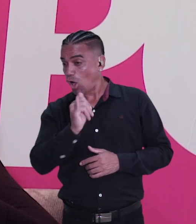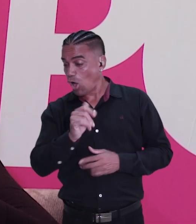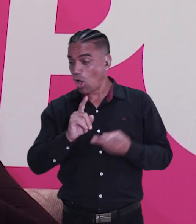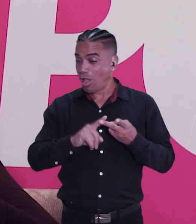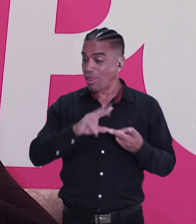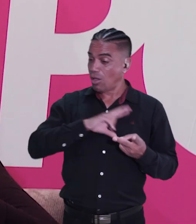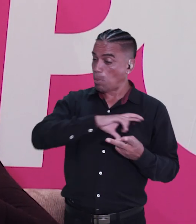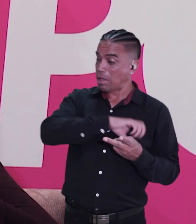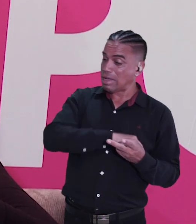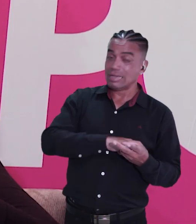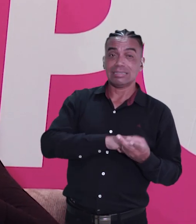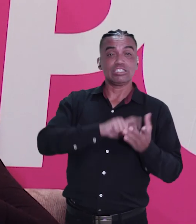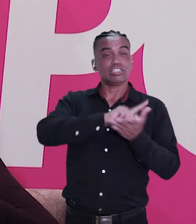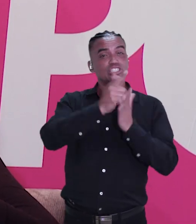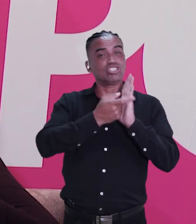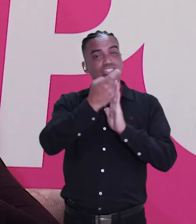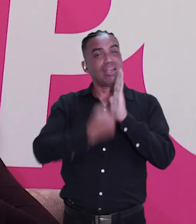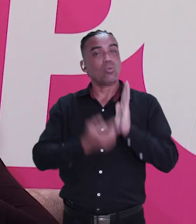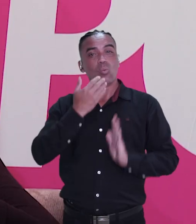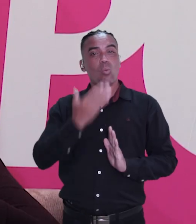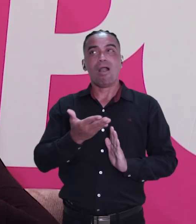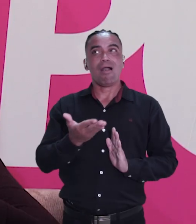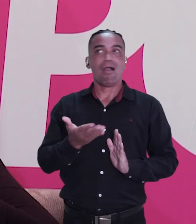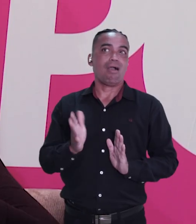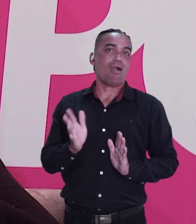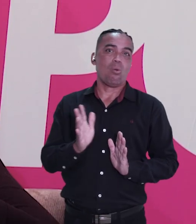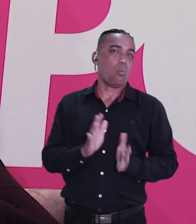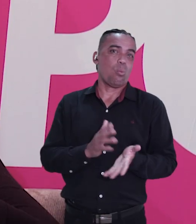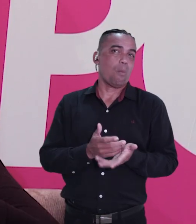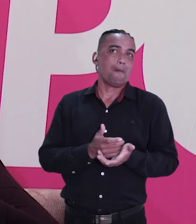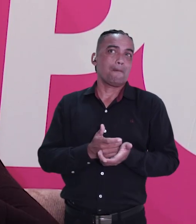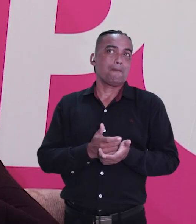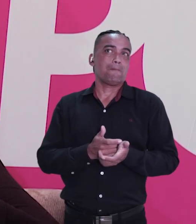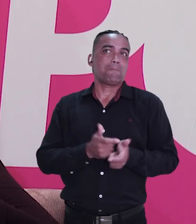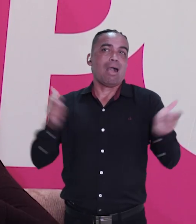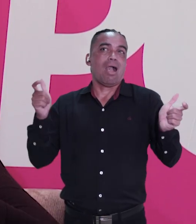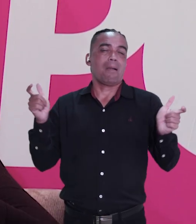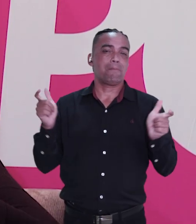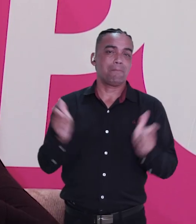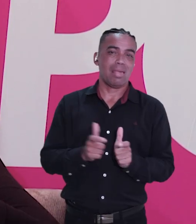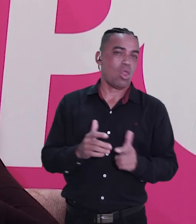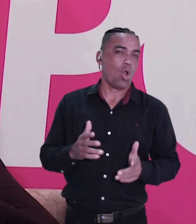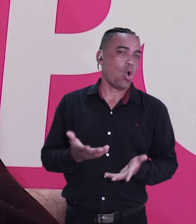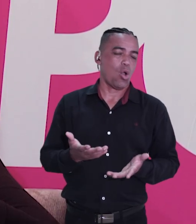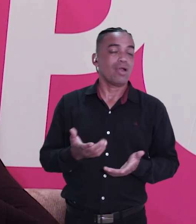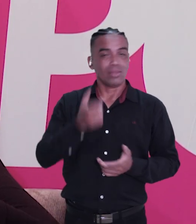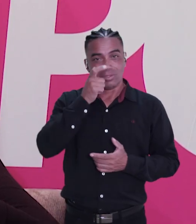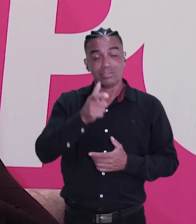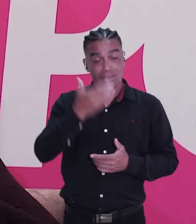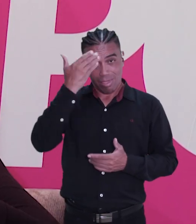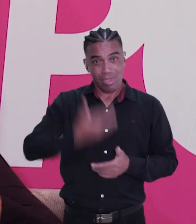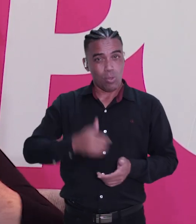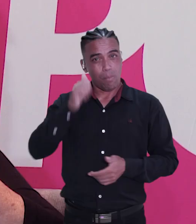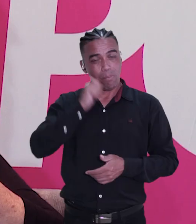conto, se vai ser um romance, se vai ser uma coisa maior ou menor. É interessante